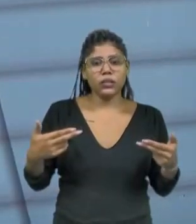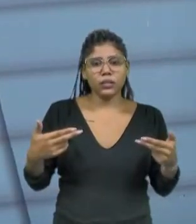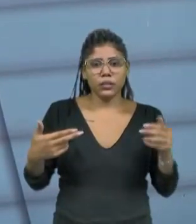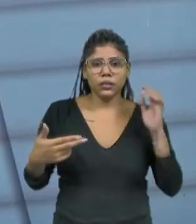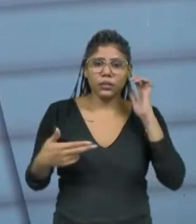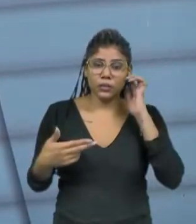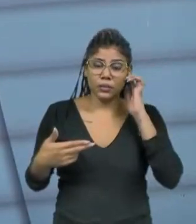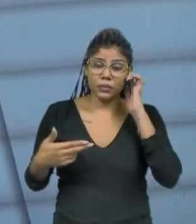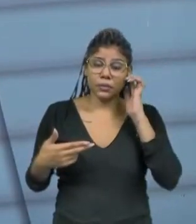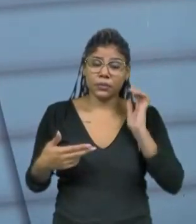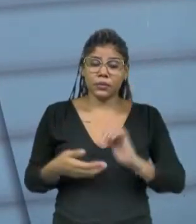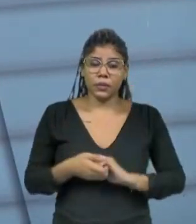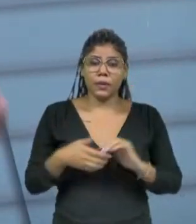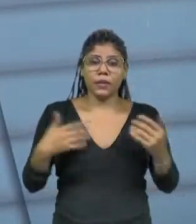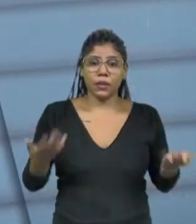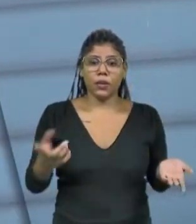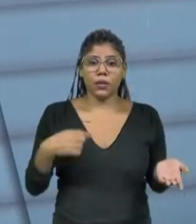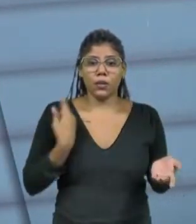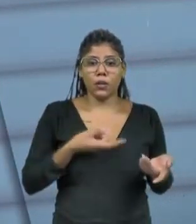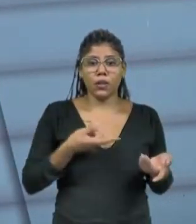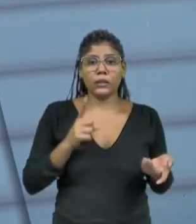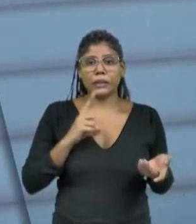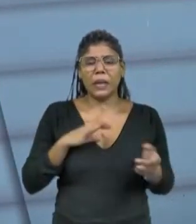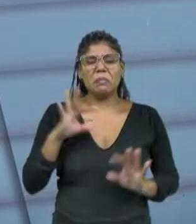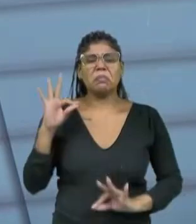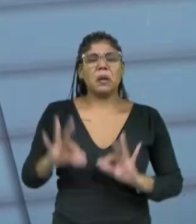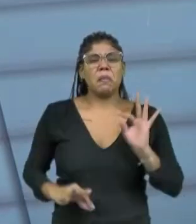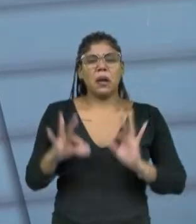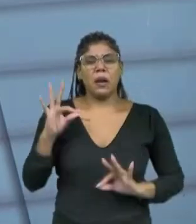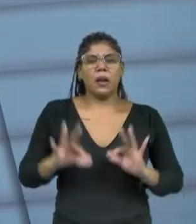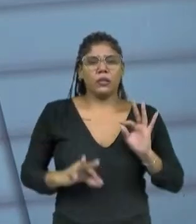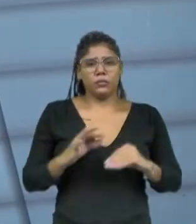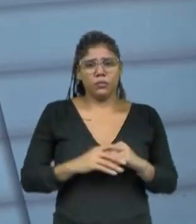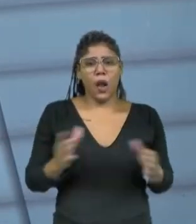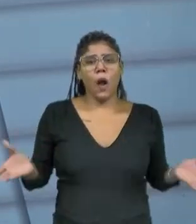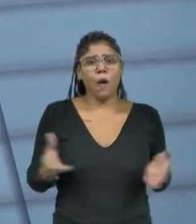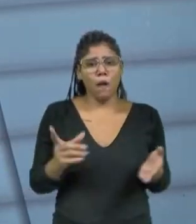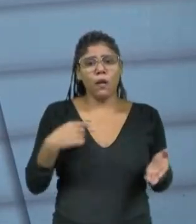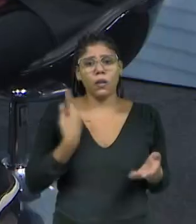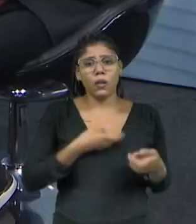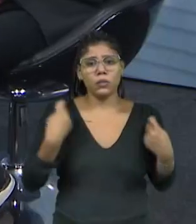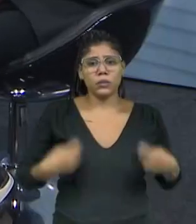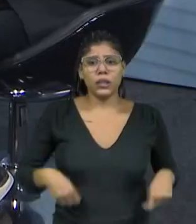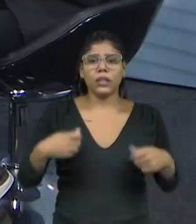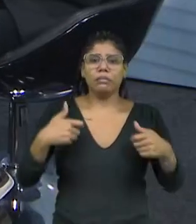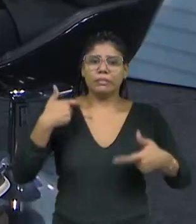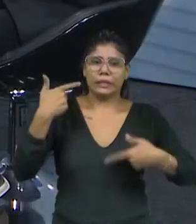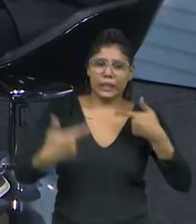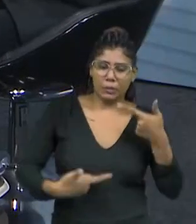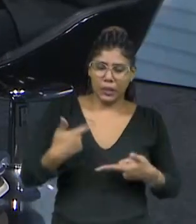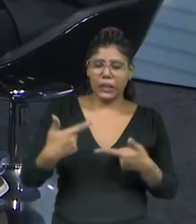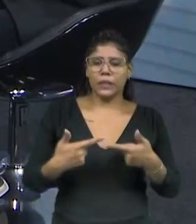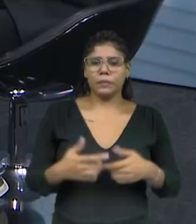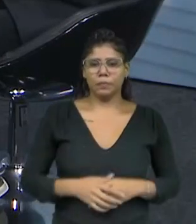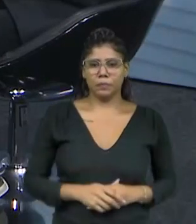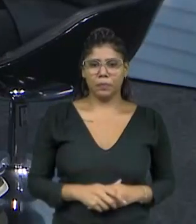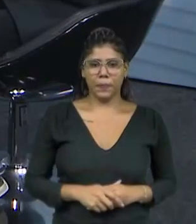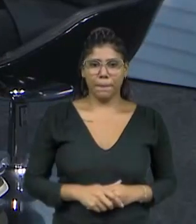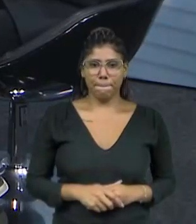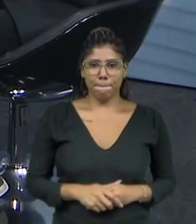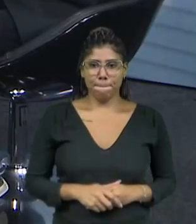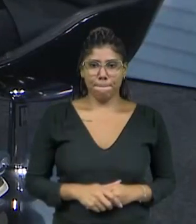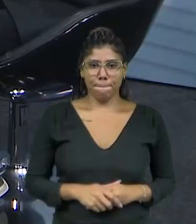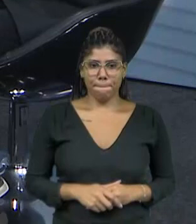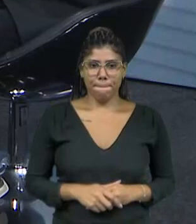aí. Então, assim, nós estamos com tudo preparado. Acho que só depende de nós. O boy que está na cabeceira da pista. O boy está na cabeceira.